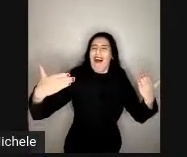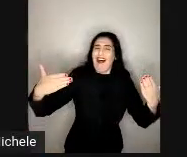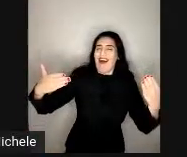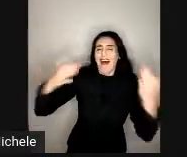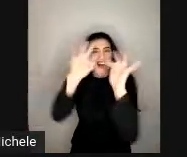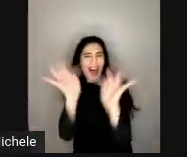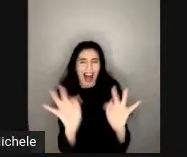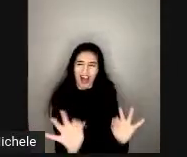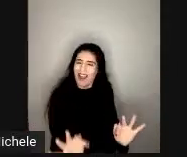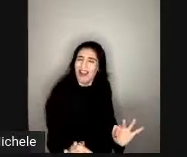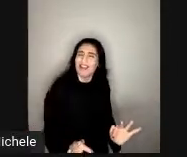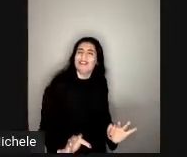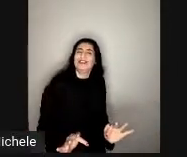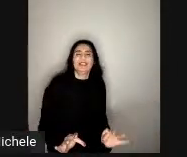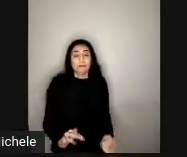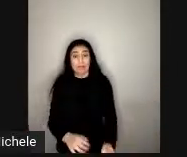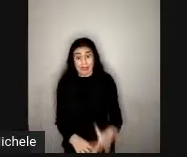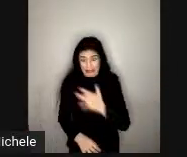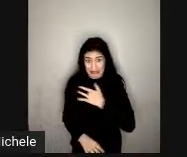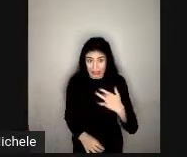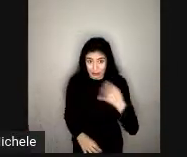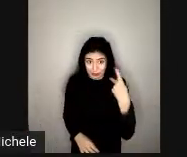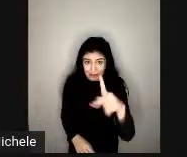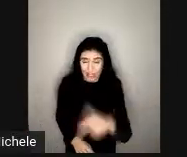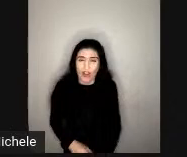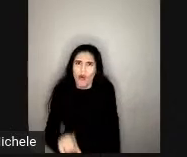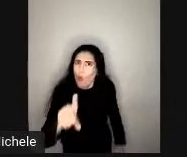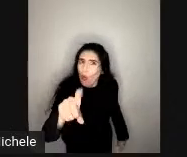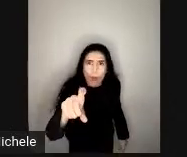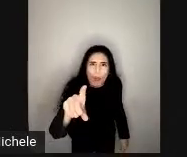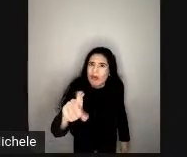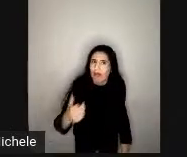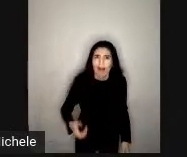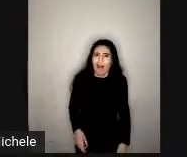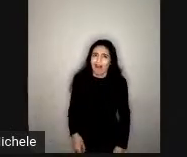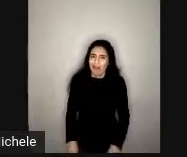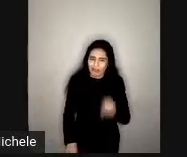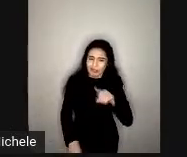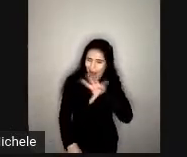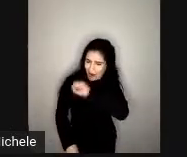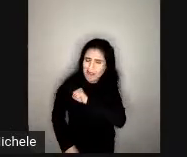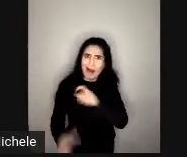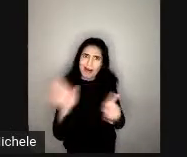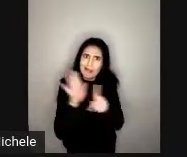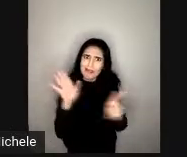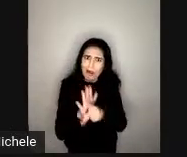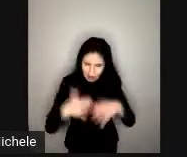à sua saúde, a você, você é única, você precisa se amar, você precisa gostar de você